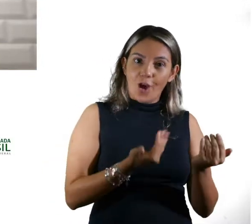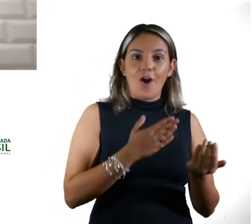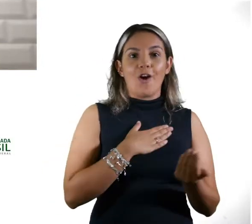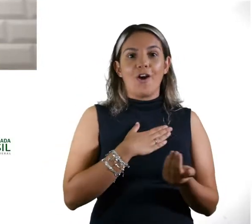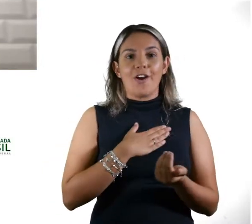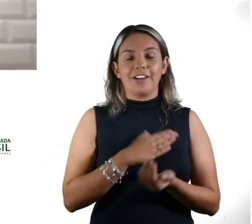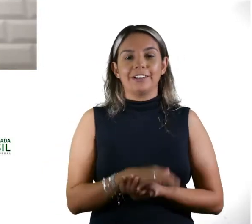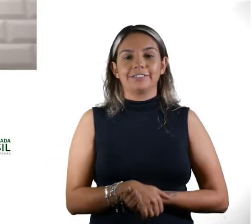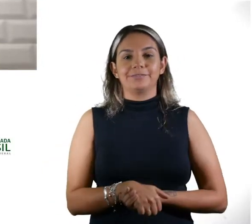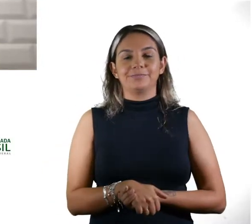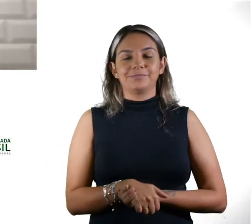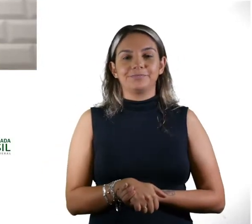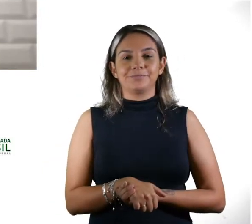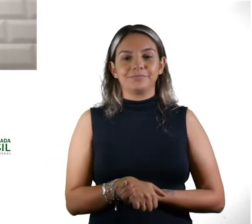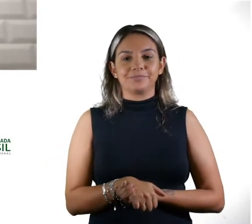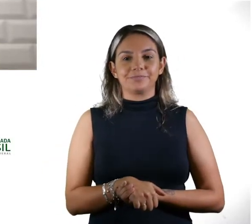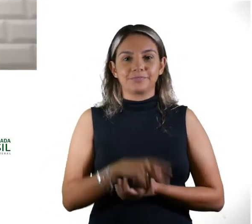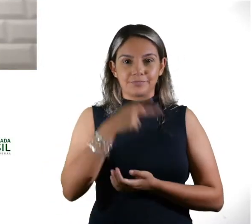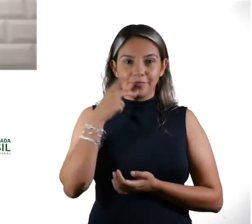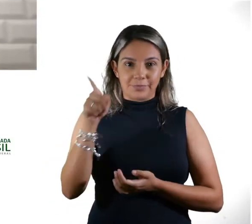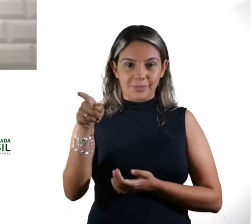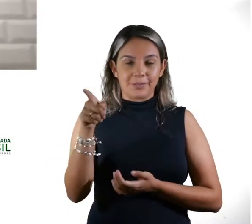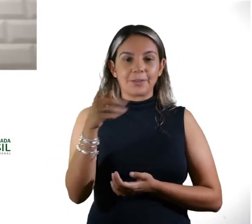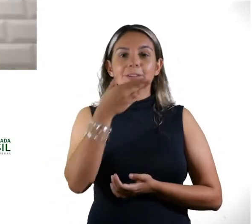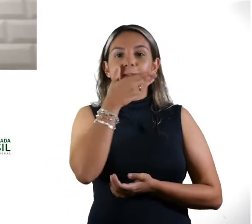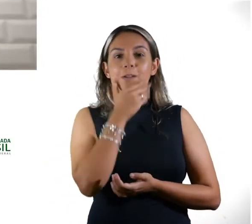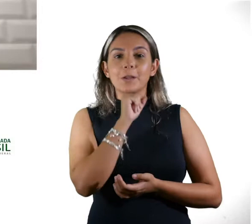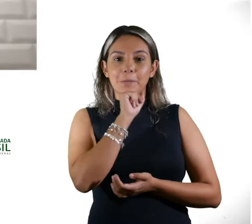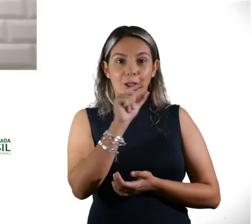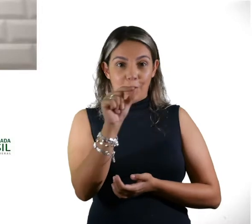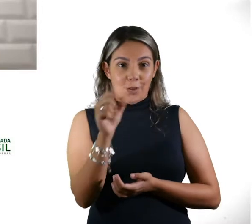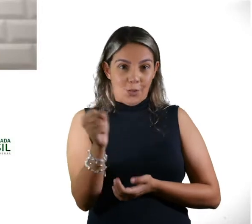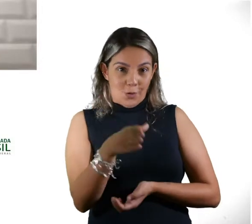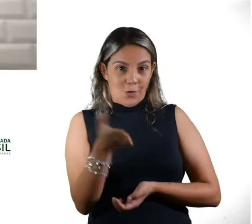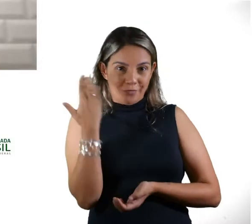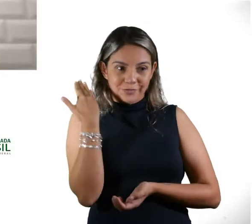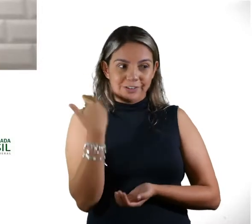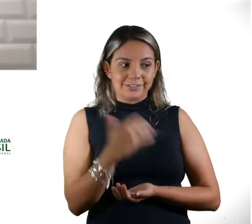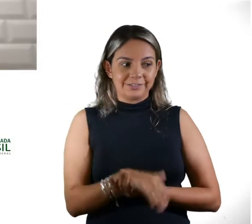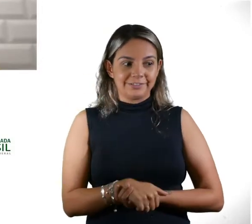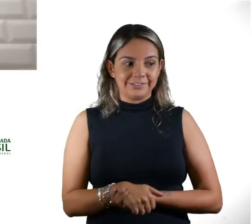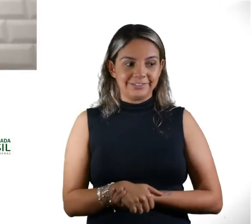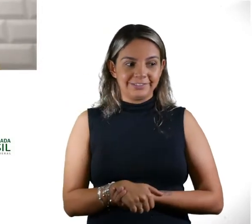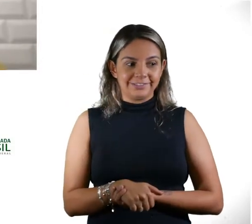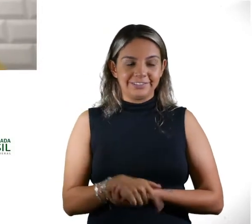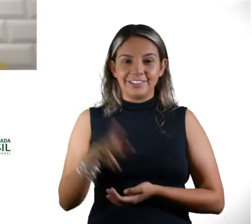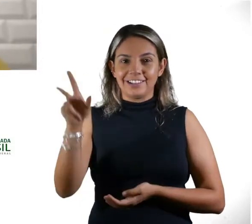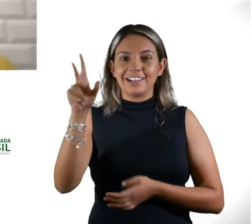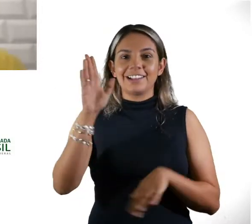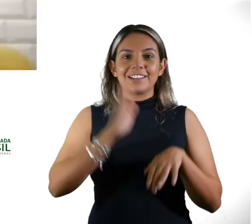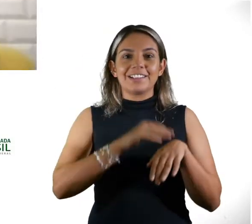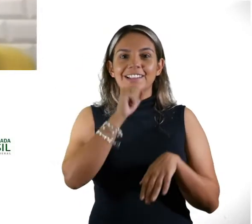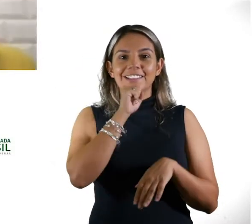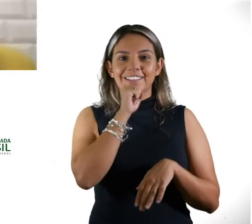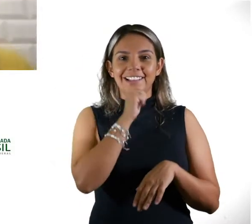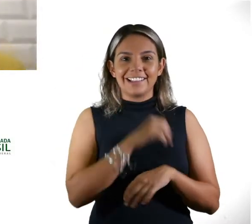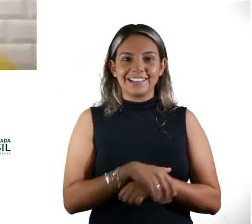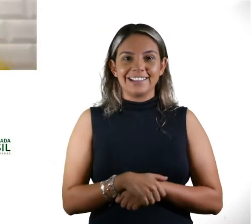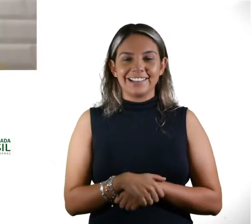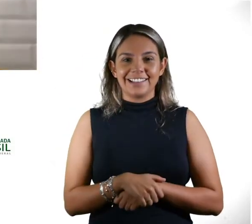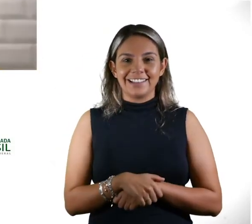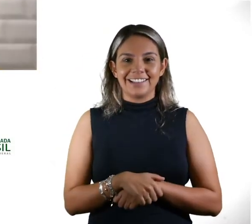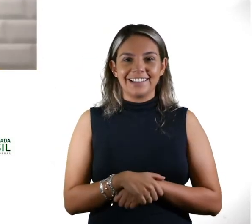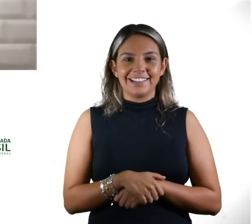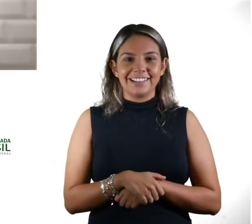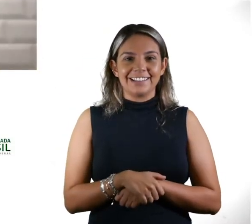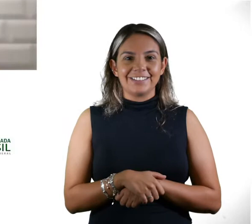anda mais nova. Entendeu? Então vou dizer que você é um pai recente, digamos assim. Eu sou mais velho que você, Afonso. Que é nada. Mais velho que